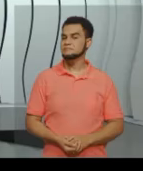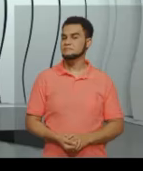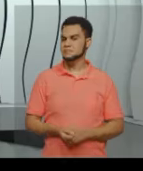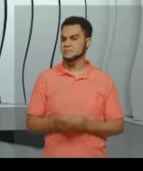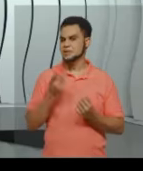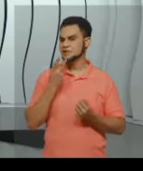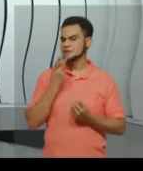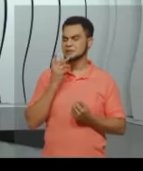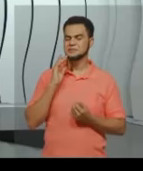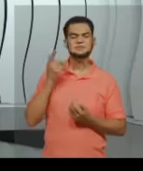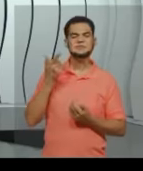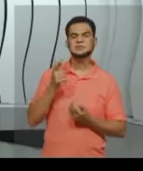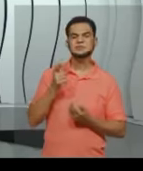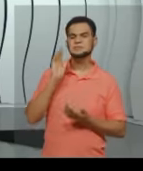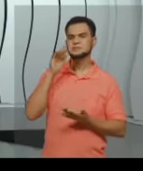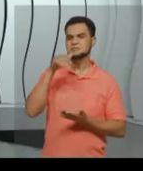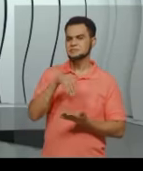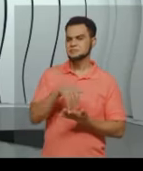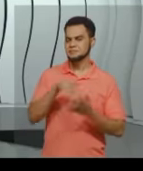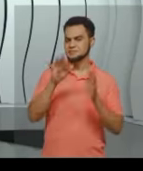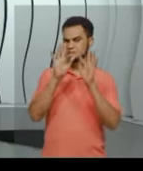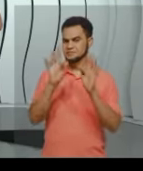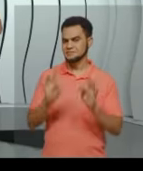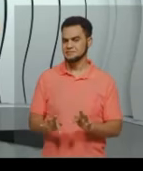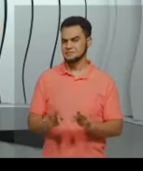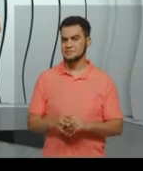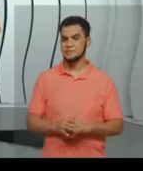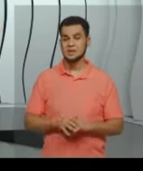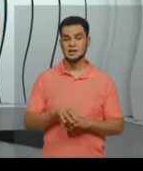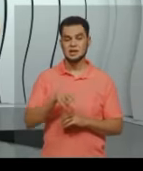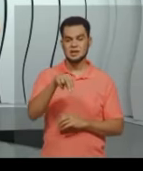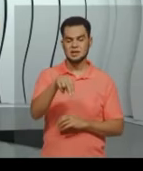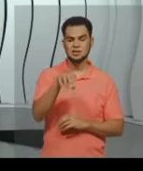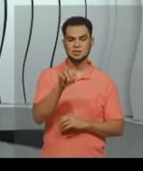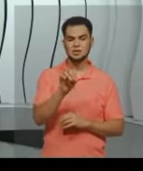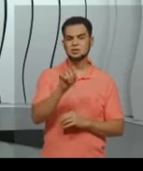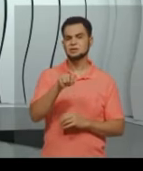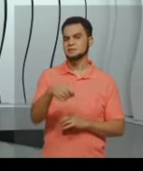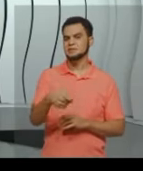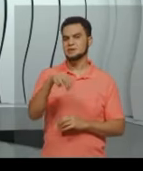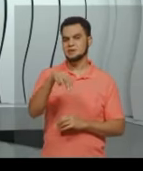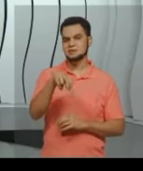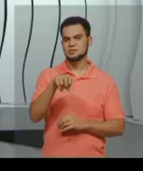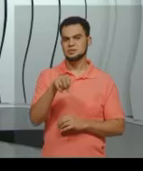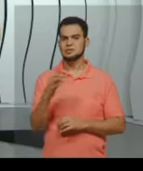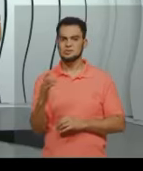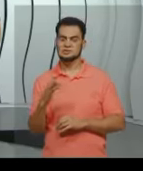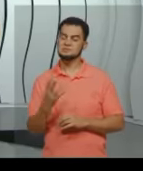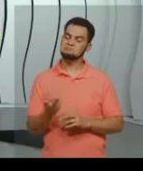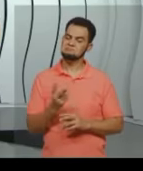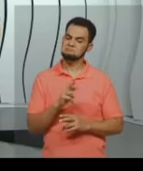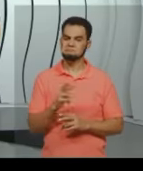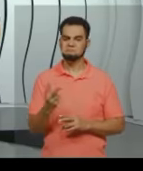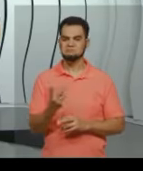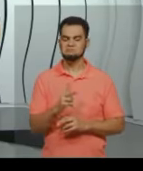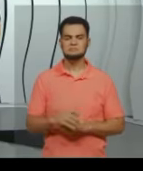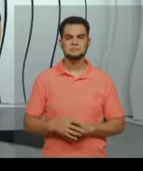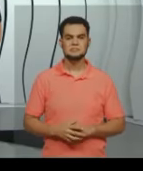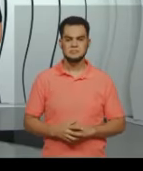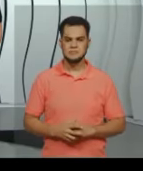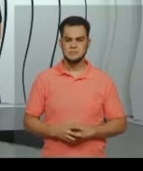felizes. There are no, quando a gente usa o no, você não usa o not, que em inglês não pode ter duas negativas. There are